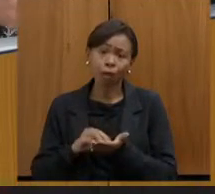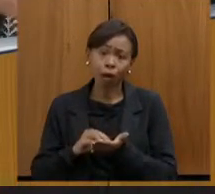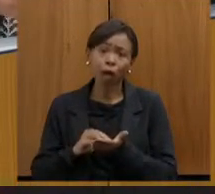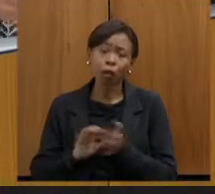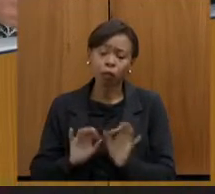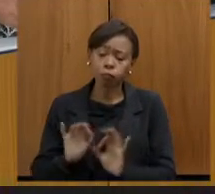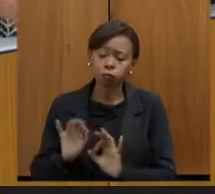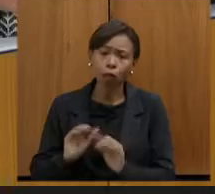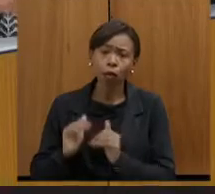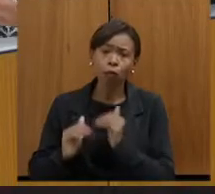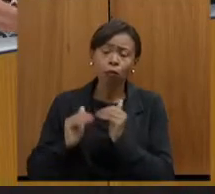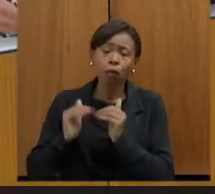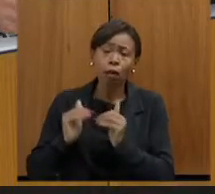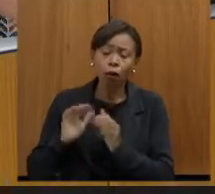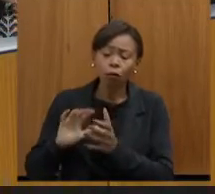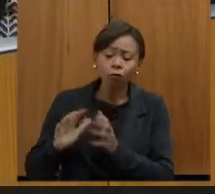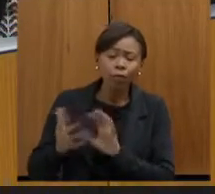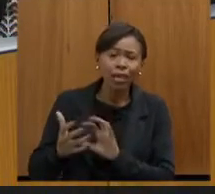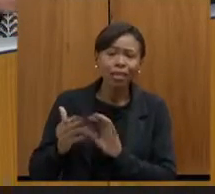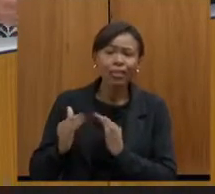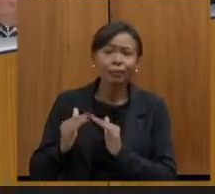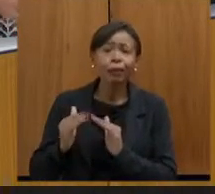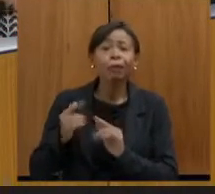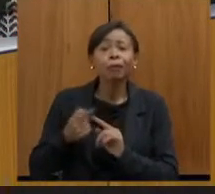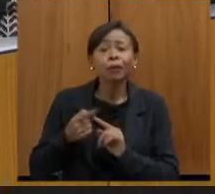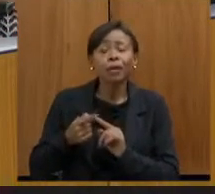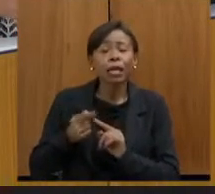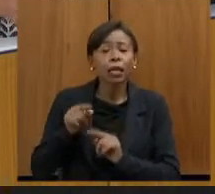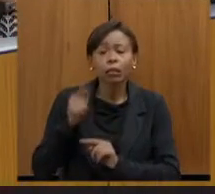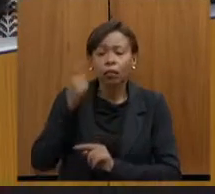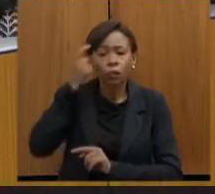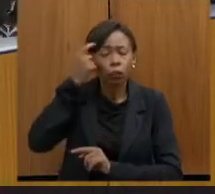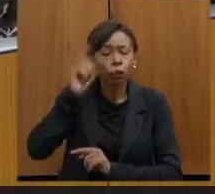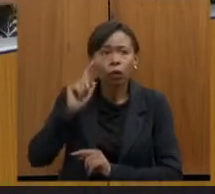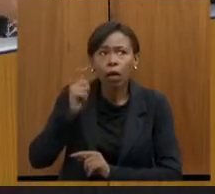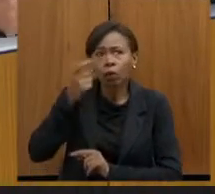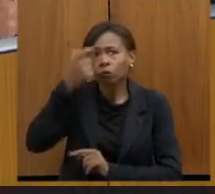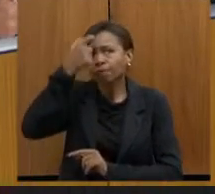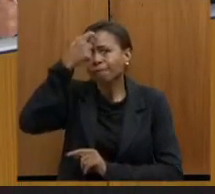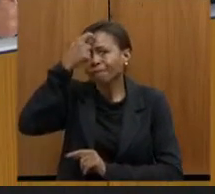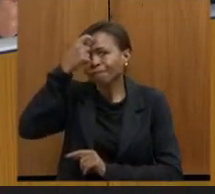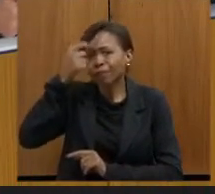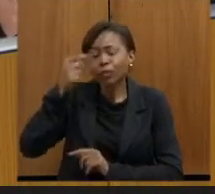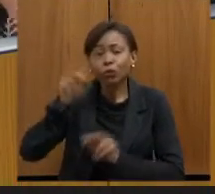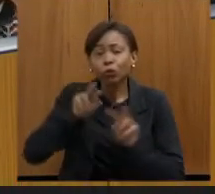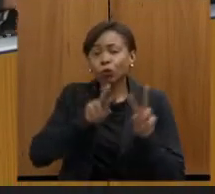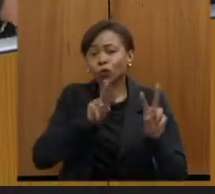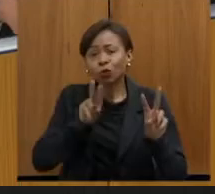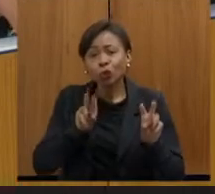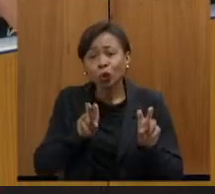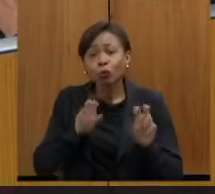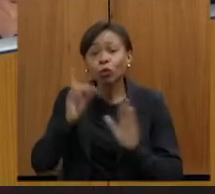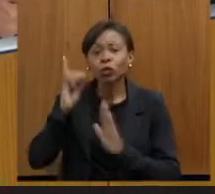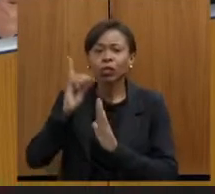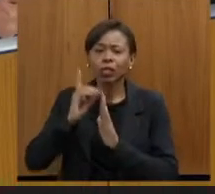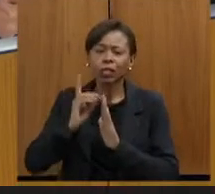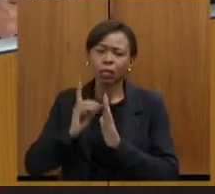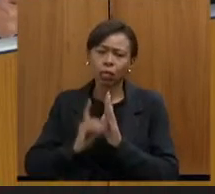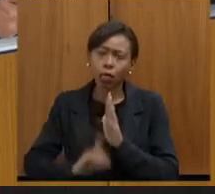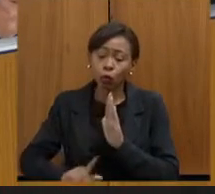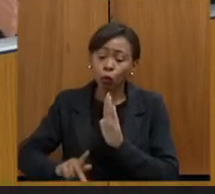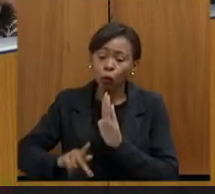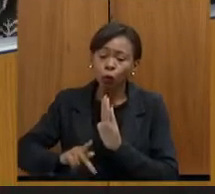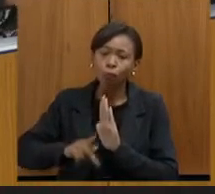até mesmo por falta de conhecimento, de conscientização mesmo, referente ao direito da sua